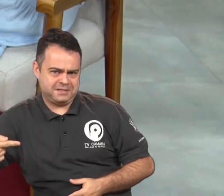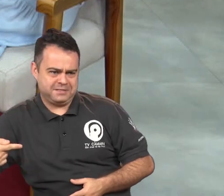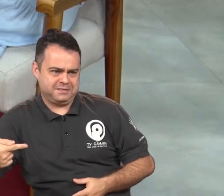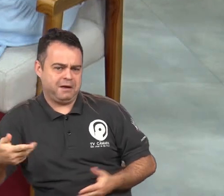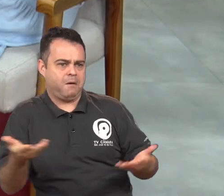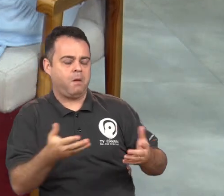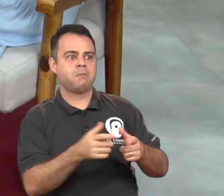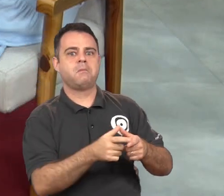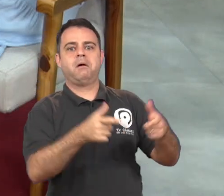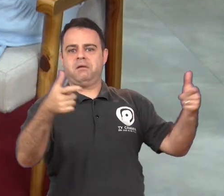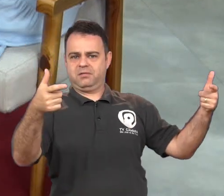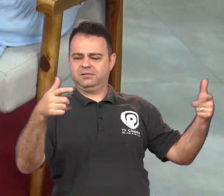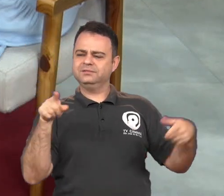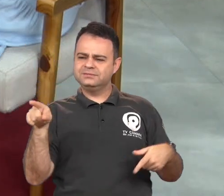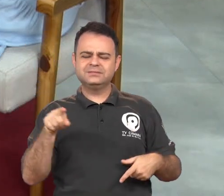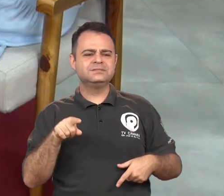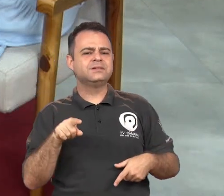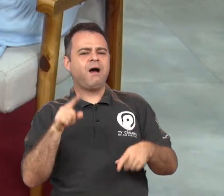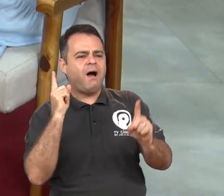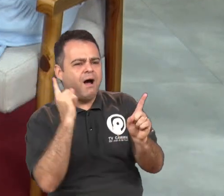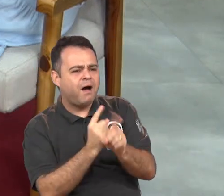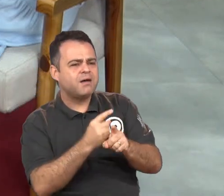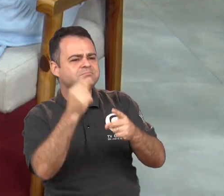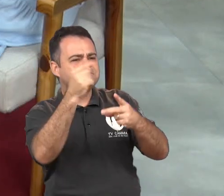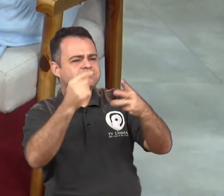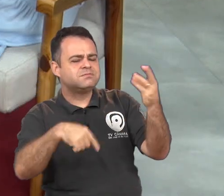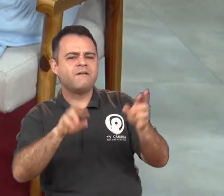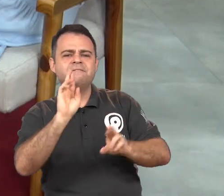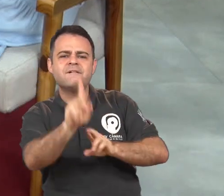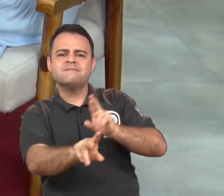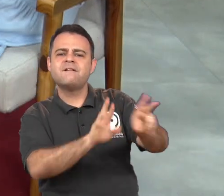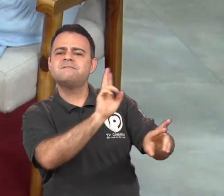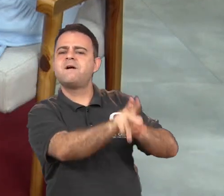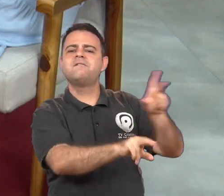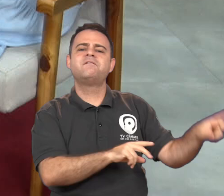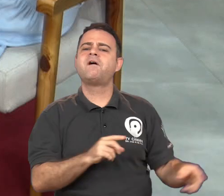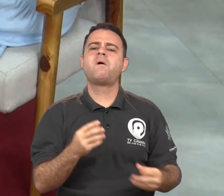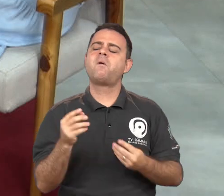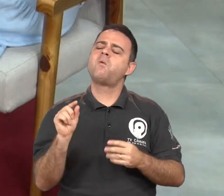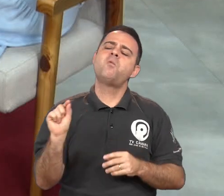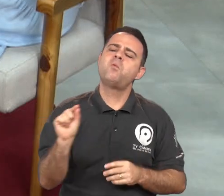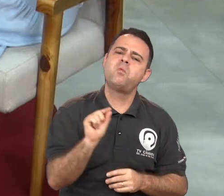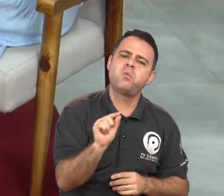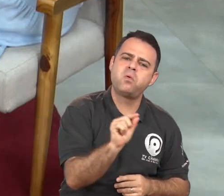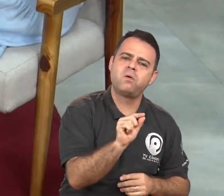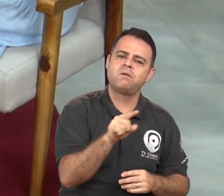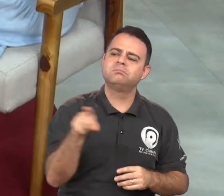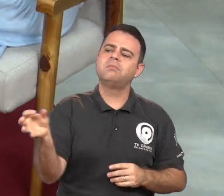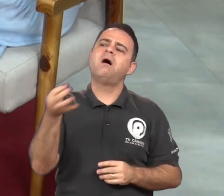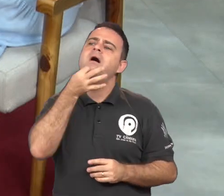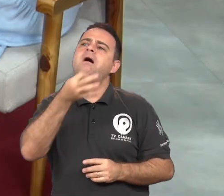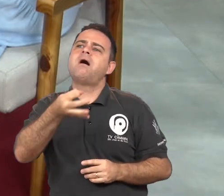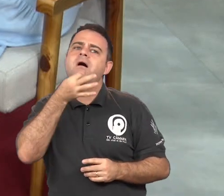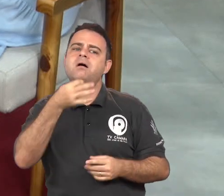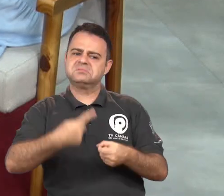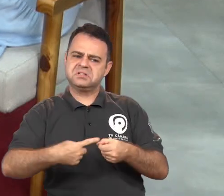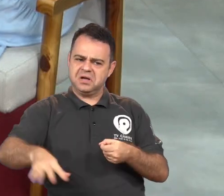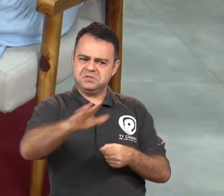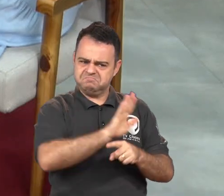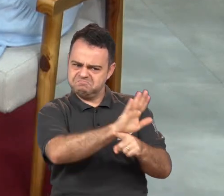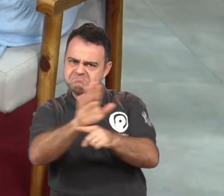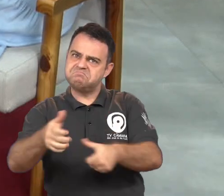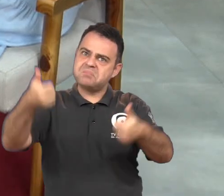Que mudanças a senhora conseguiu identificar a partir desse aumento das cadeiras? E como é que a senhora vê isso para a